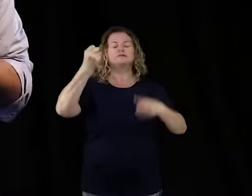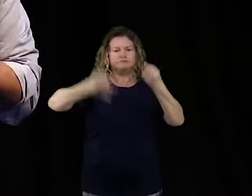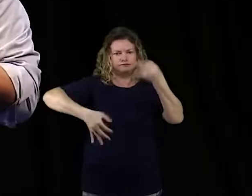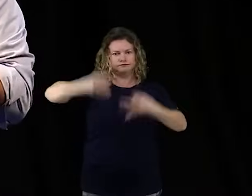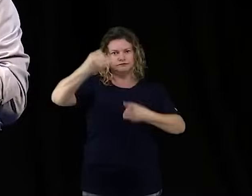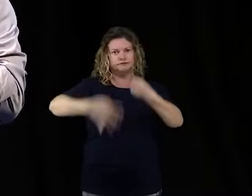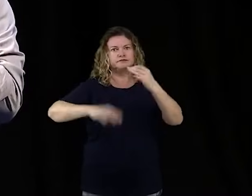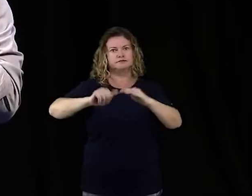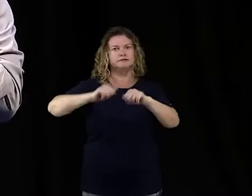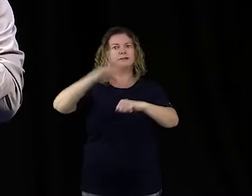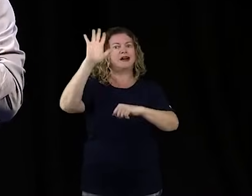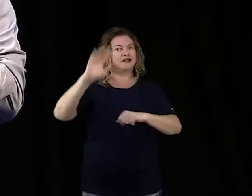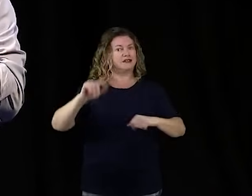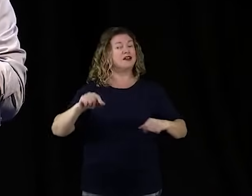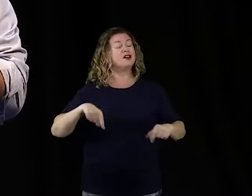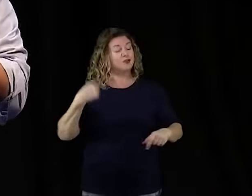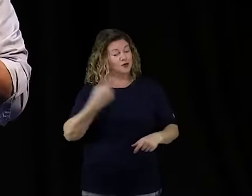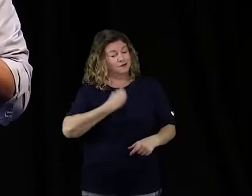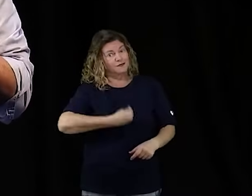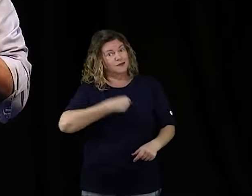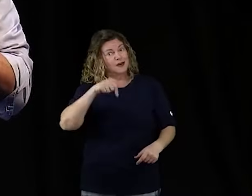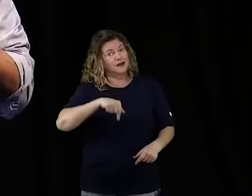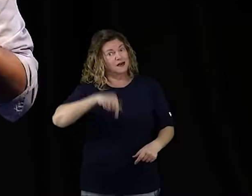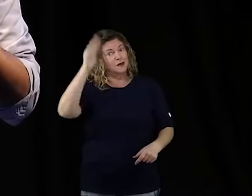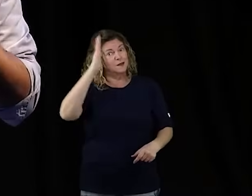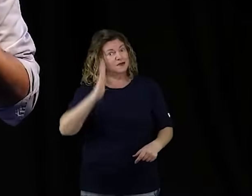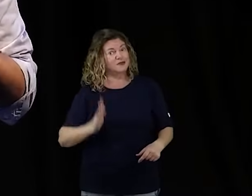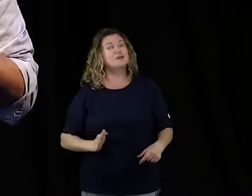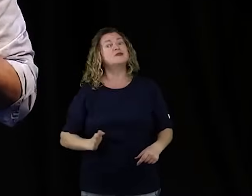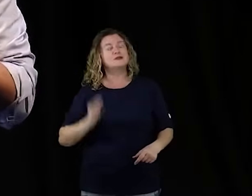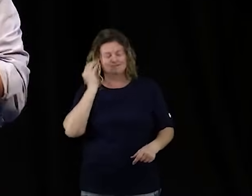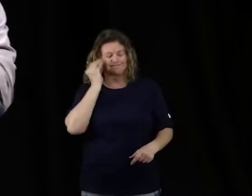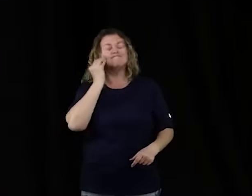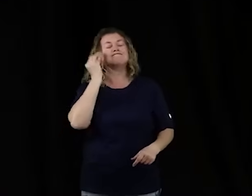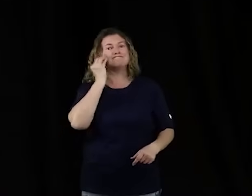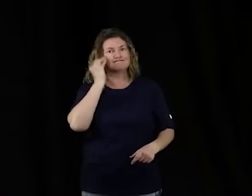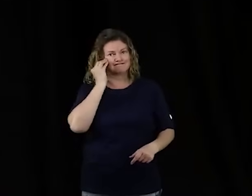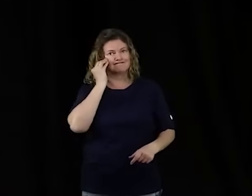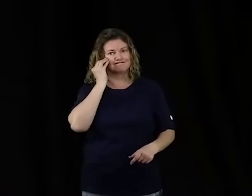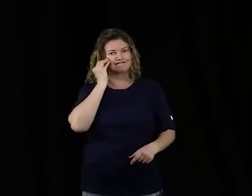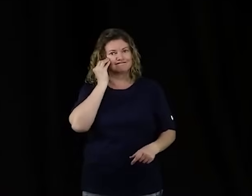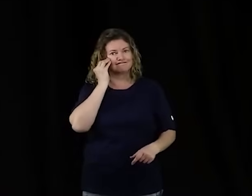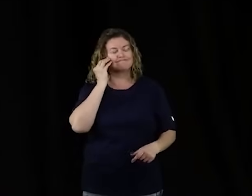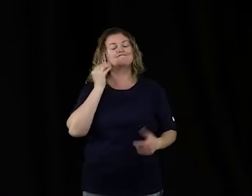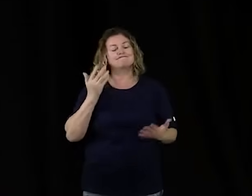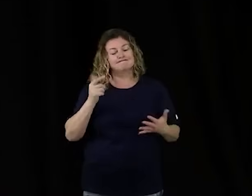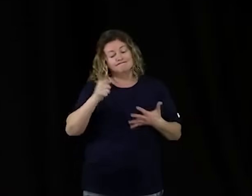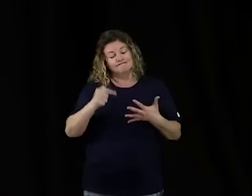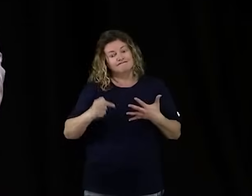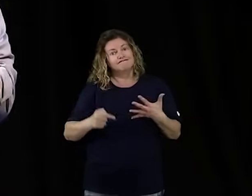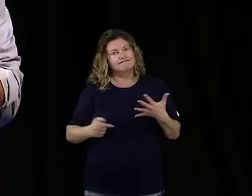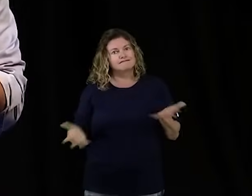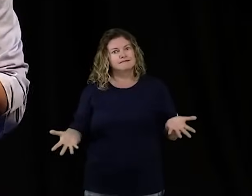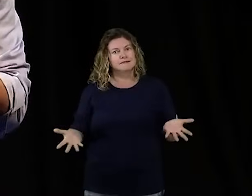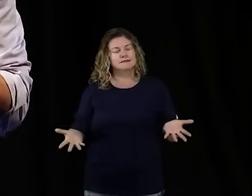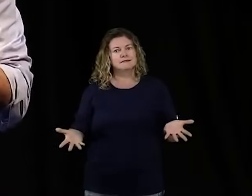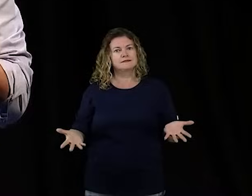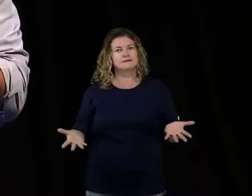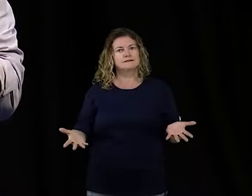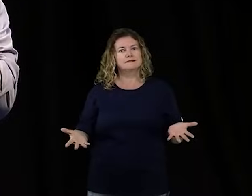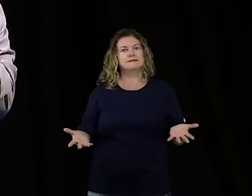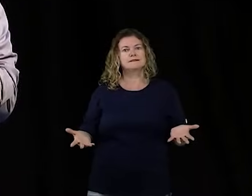isso aqui tudo isso aqui só tem um jeito pra gente aí eu vou voltar pra ministração do pastor